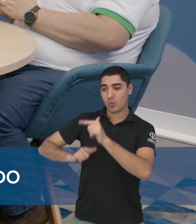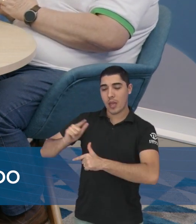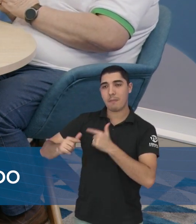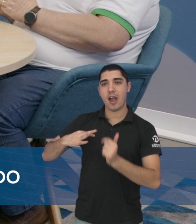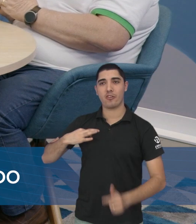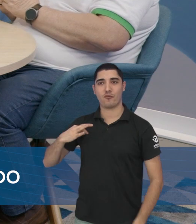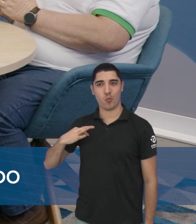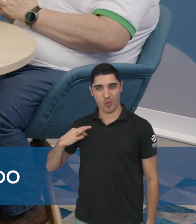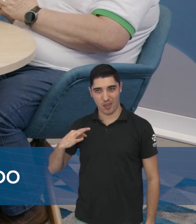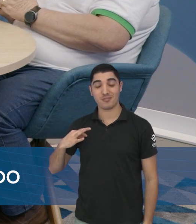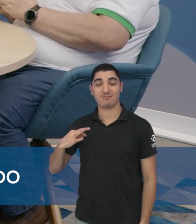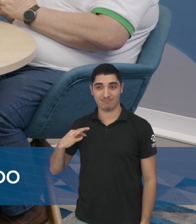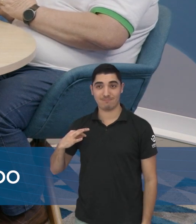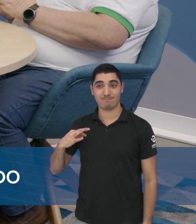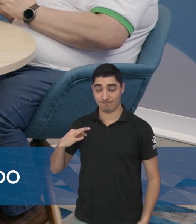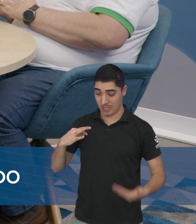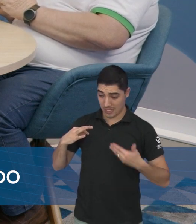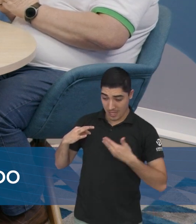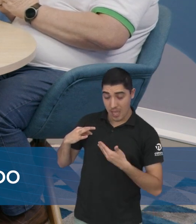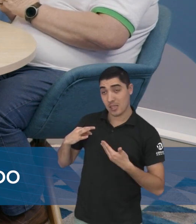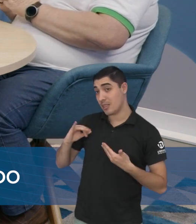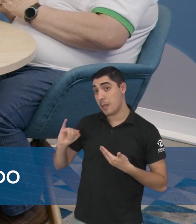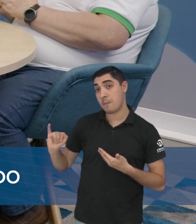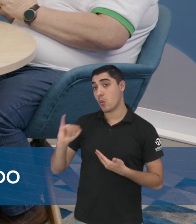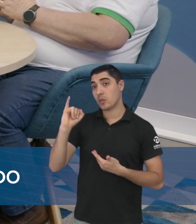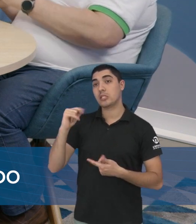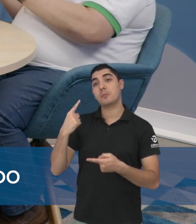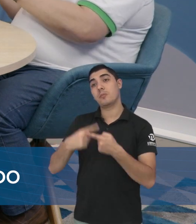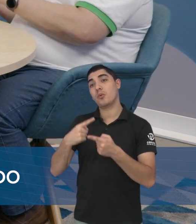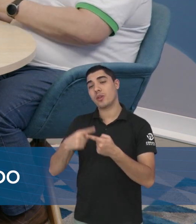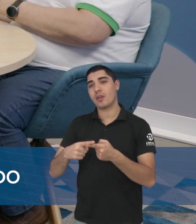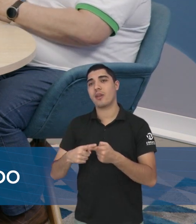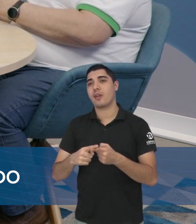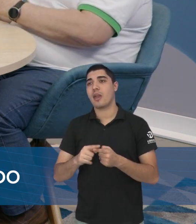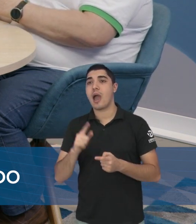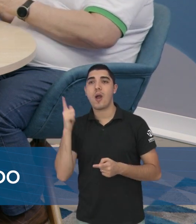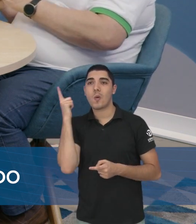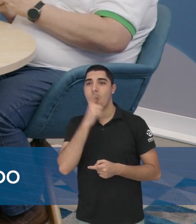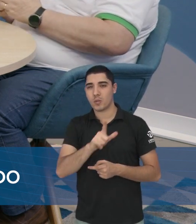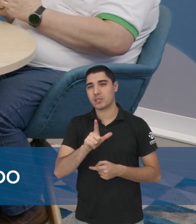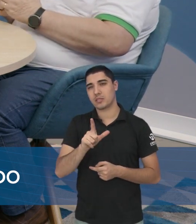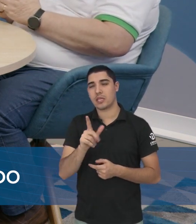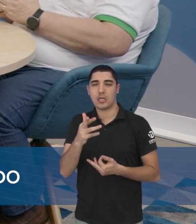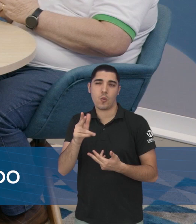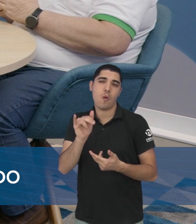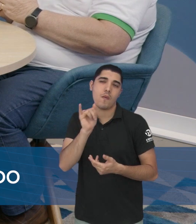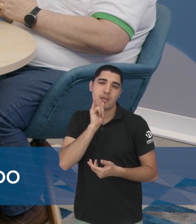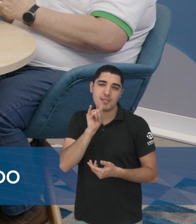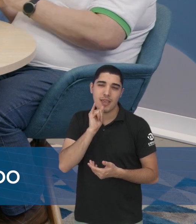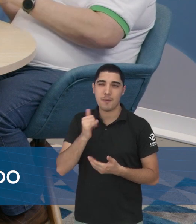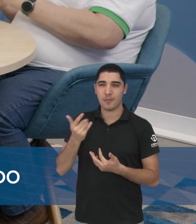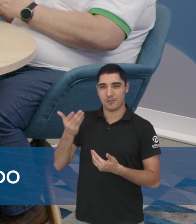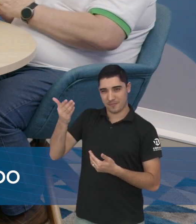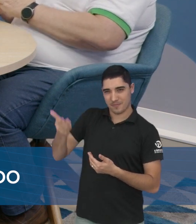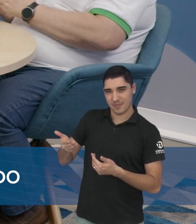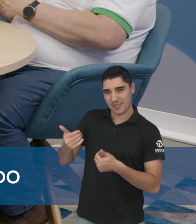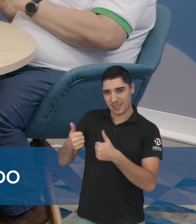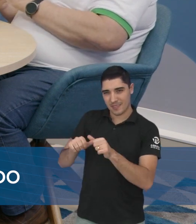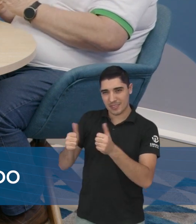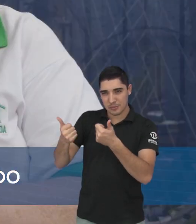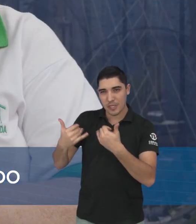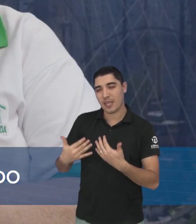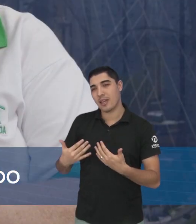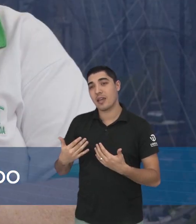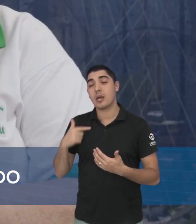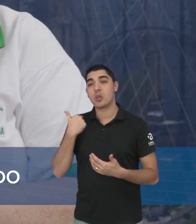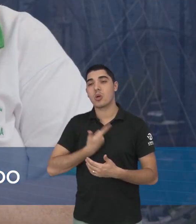desse voluntariado, para que a gente consiga, que seja por exemplos, porque a gente sabe que os exemplos arrastam, para que a